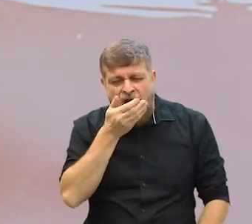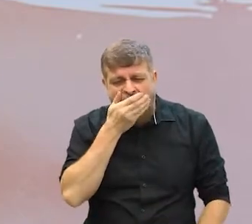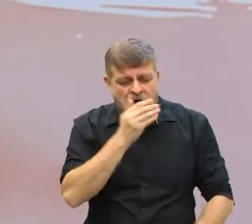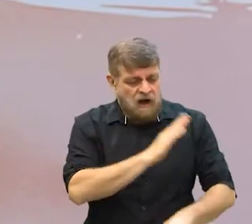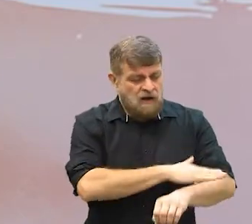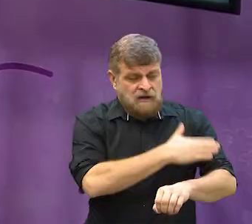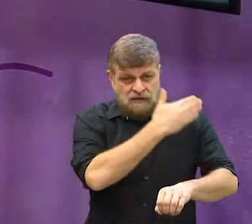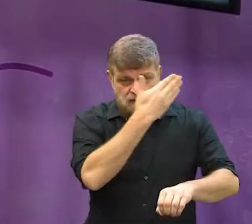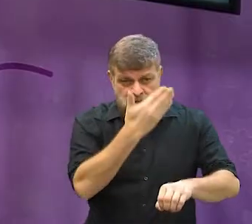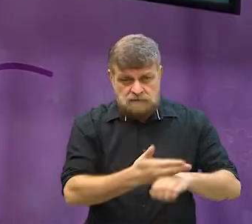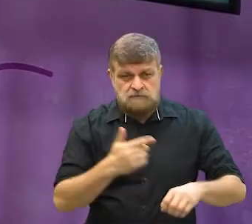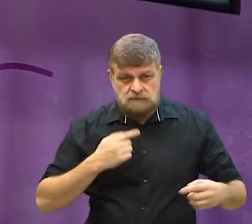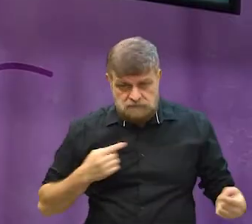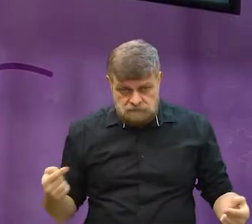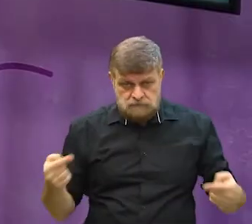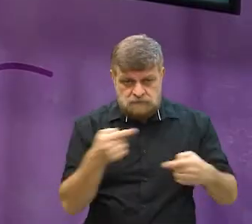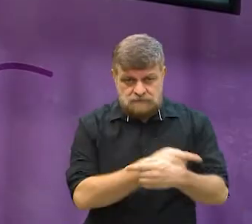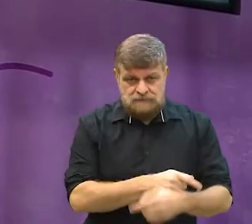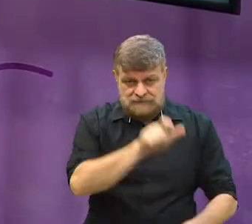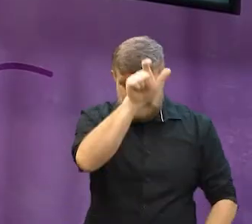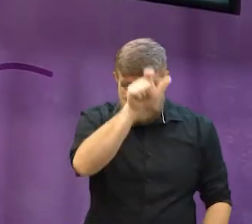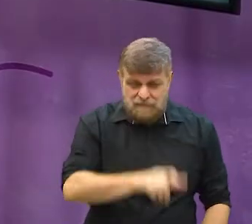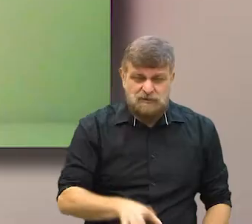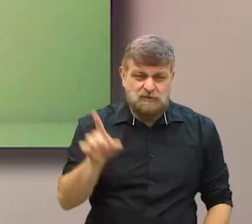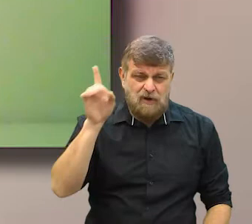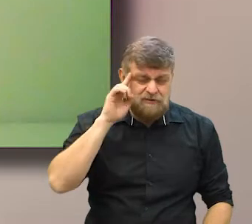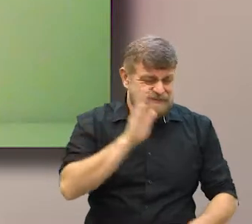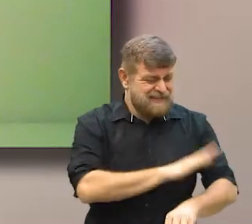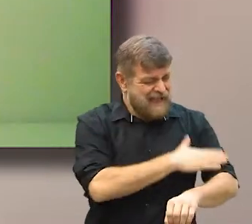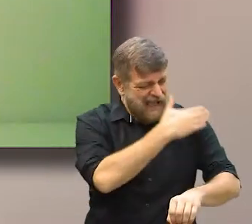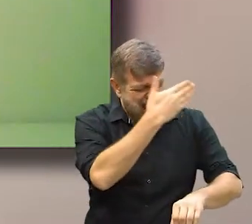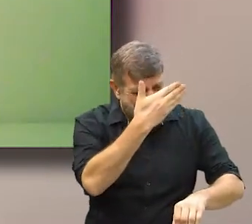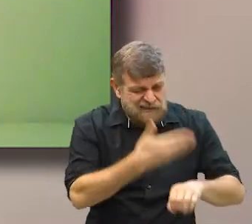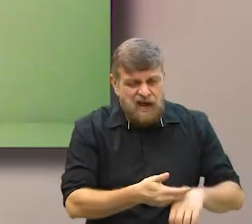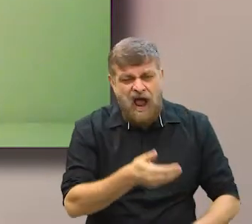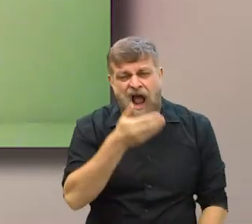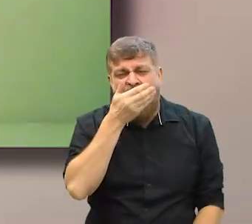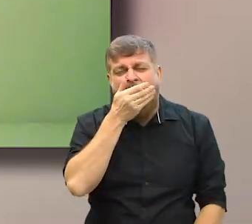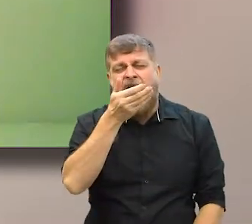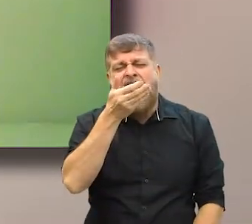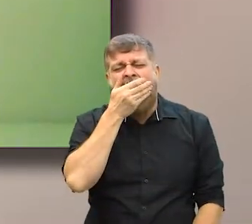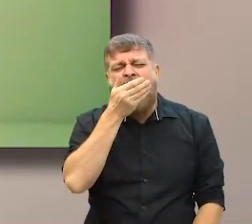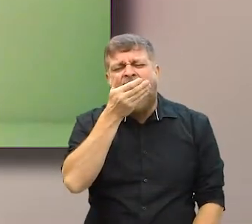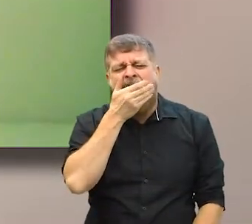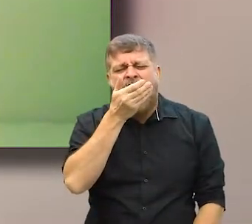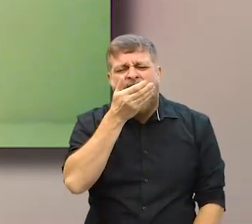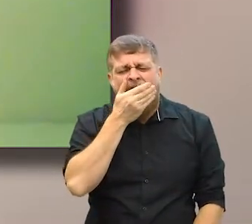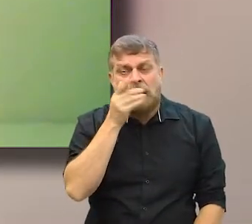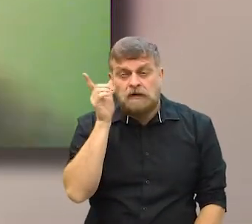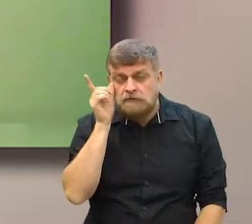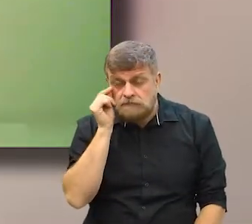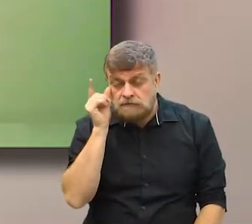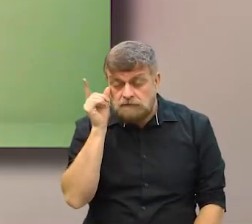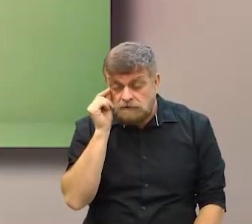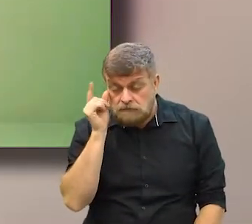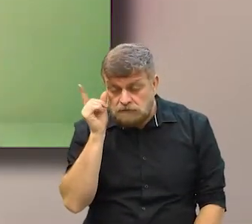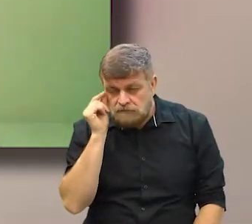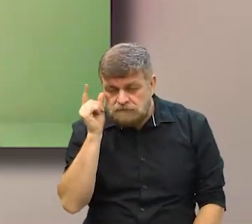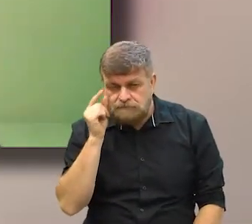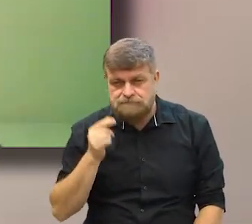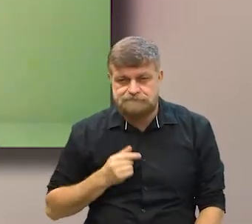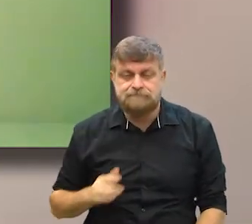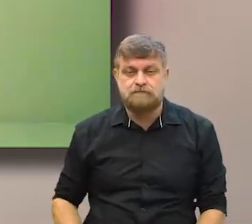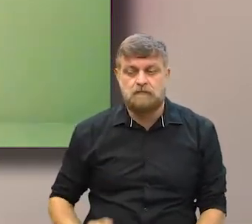excessivo durante o dia? Tem o contrário, o excesso de sono? Sim, claro. Eu costumo dizer que os transtornos do sono,